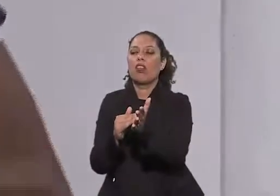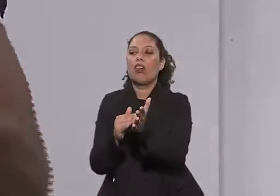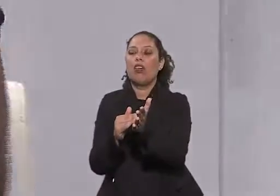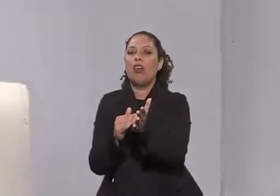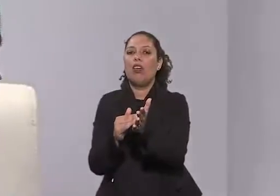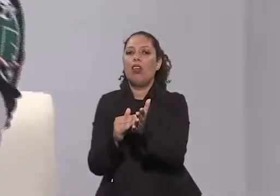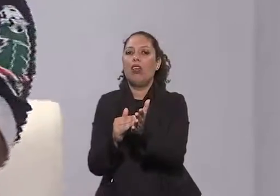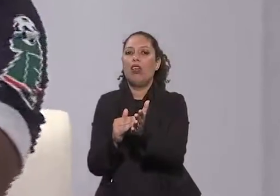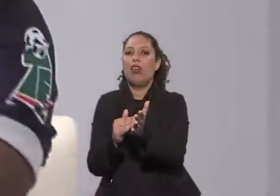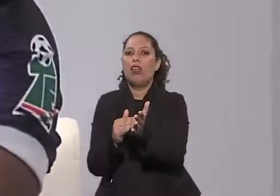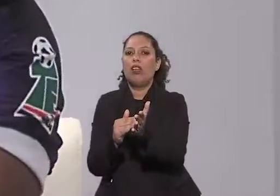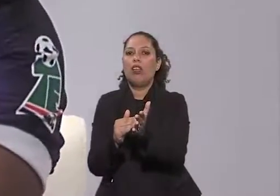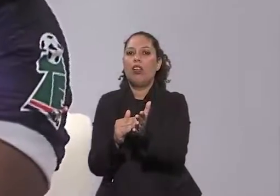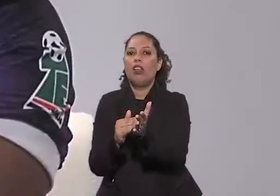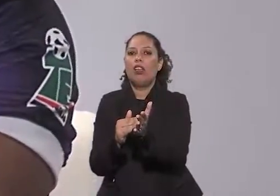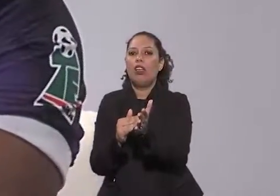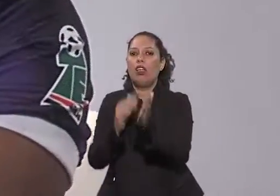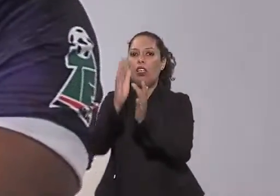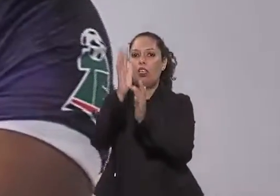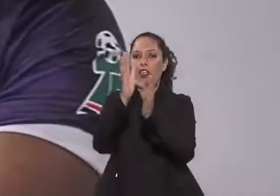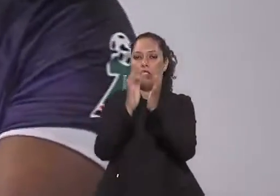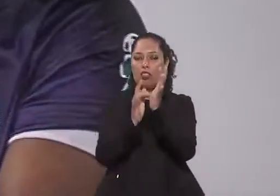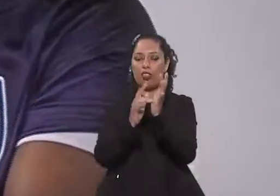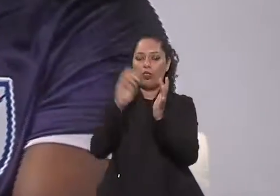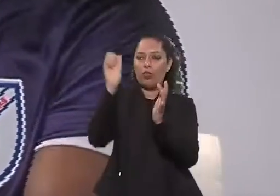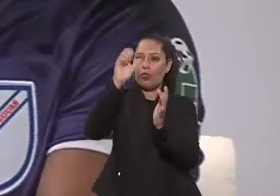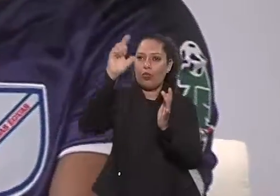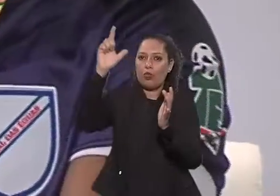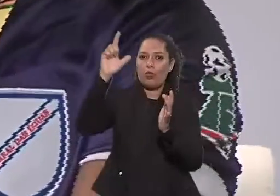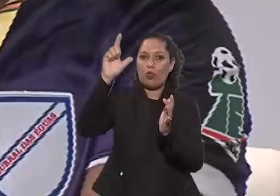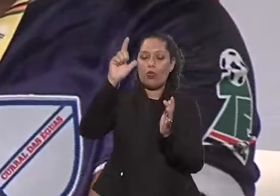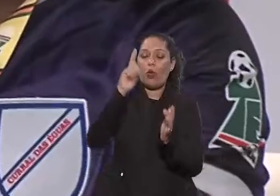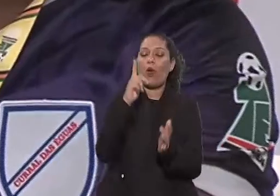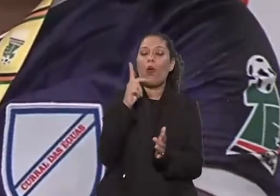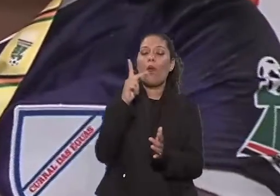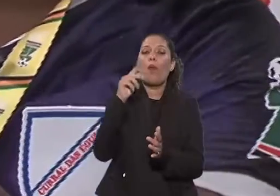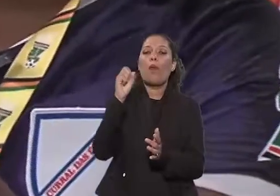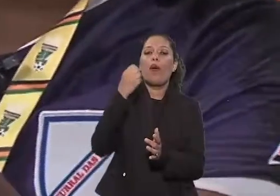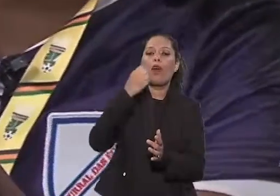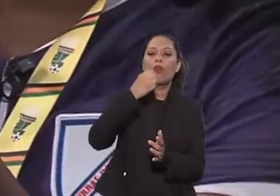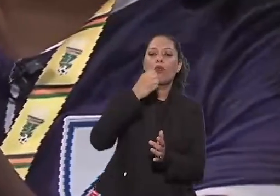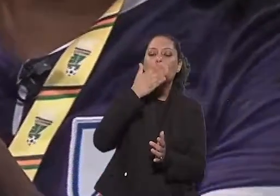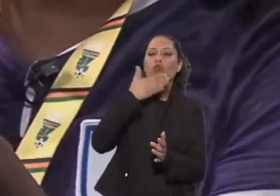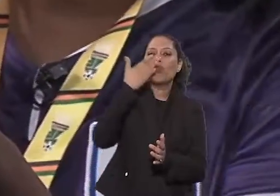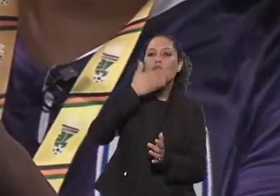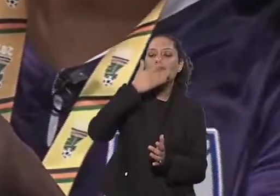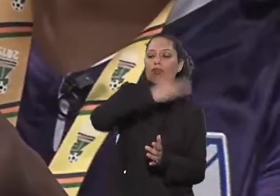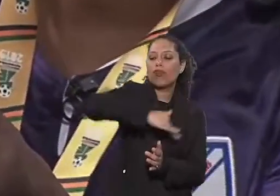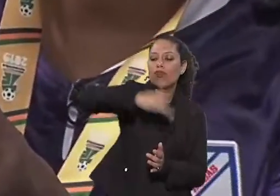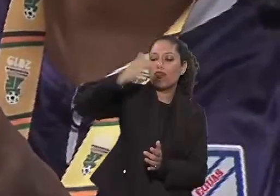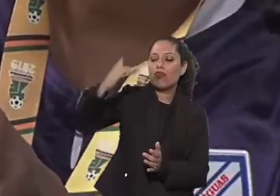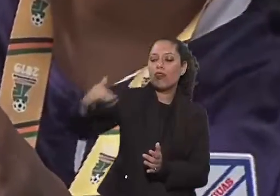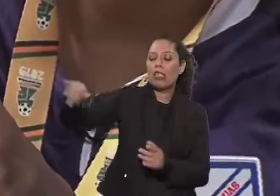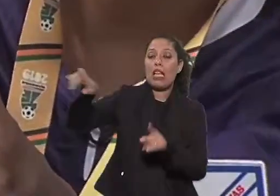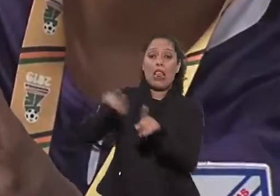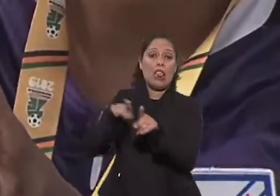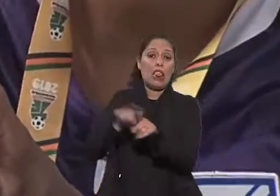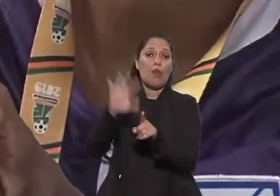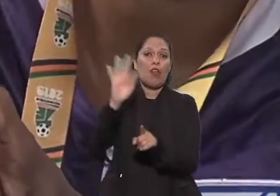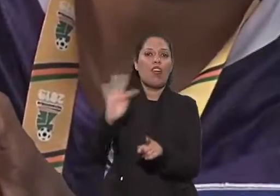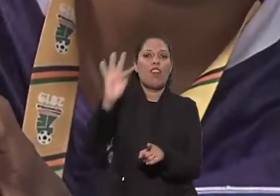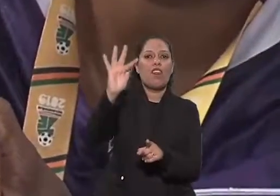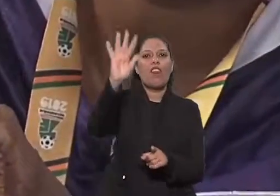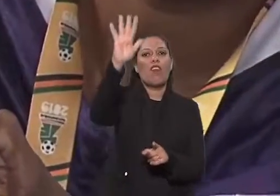o telespectador ver é o cristo redentor tem um só o pão de açúcar e ali uma comunidade néon